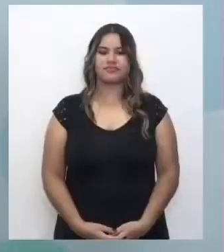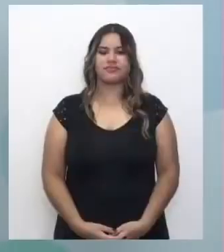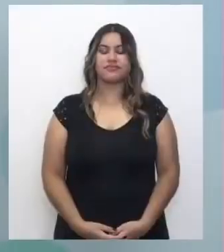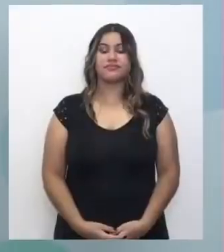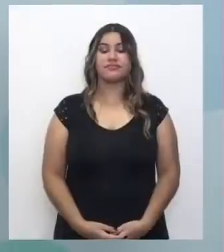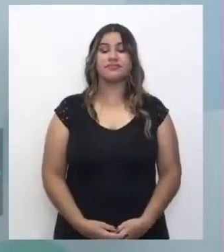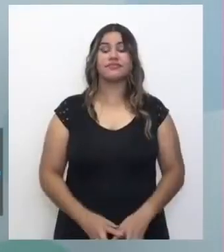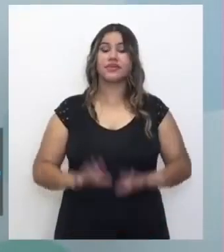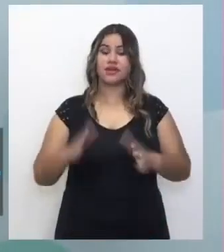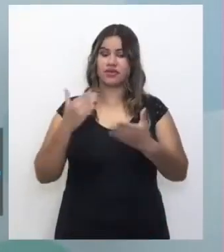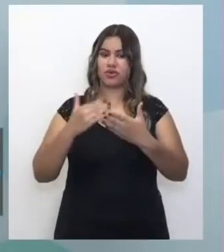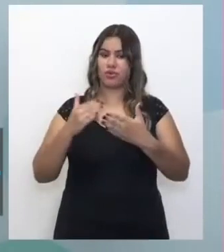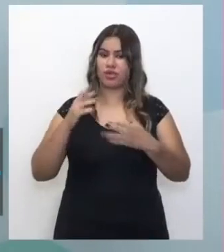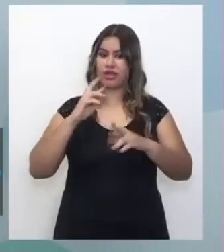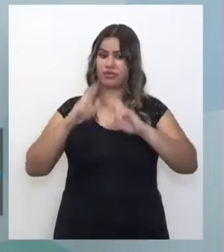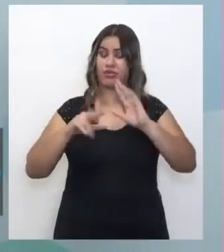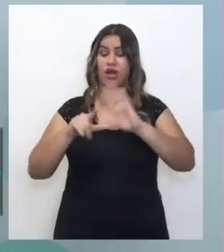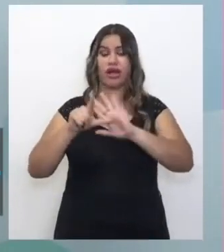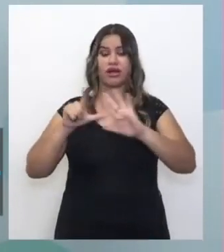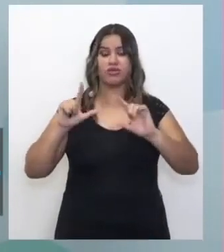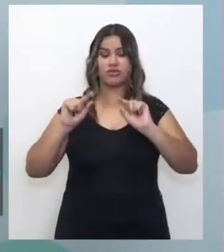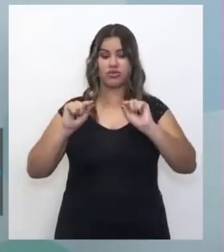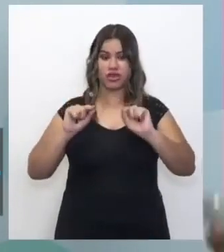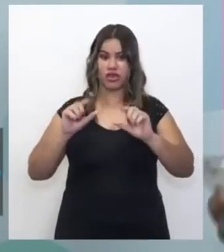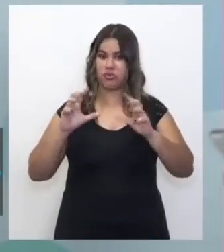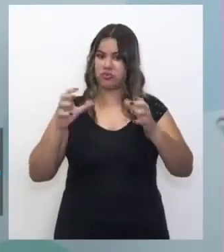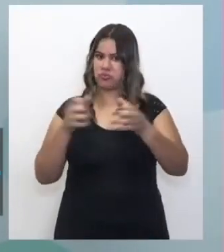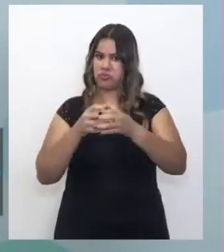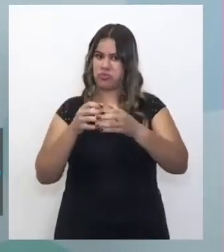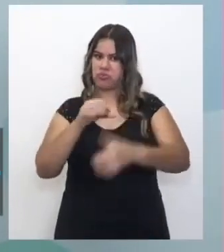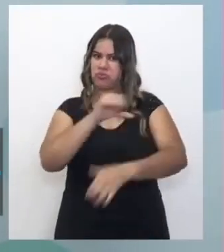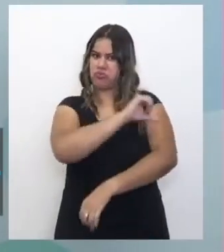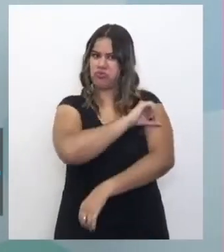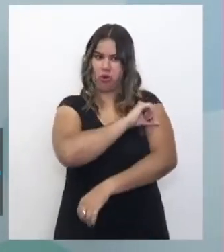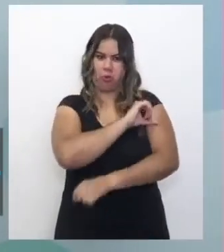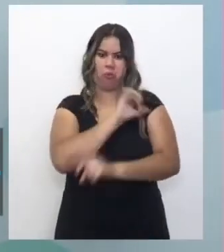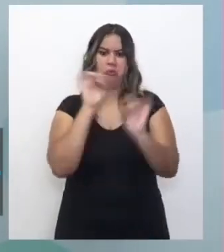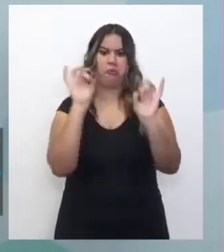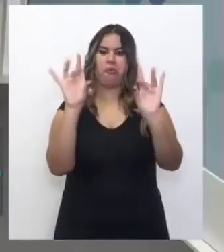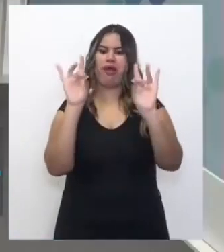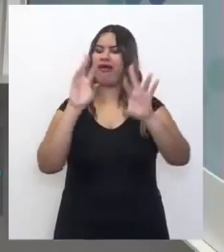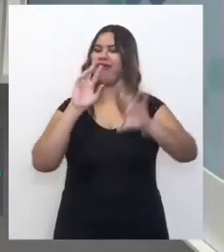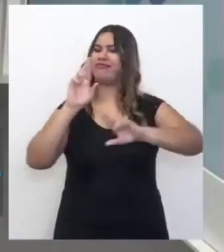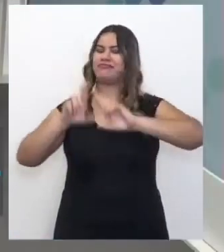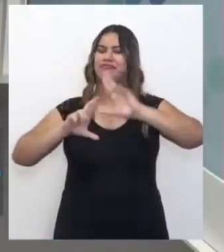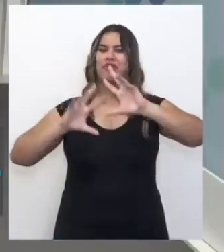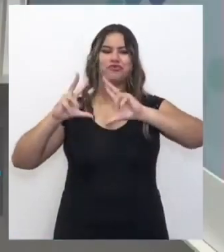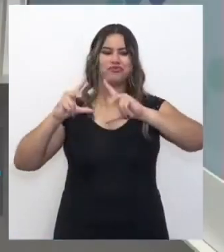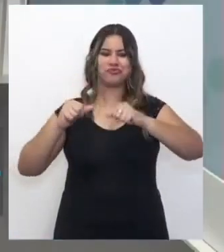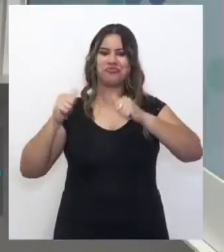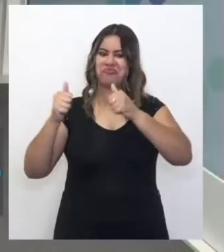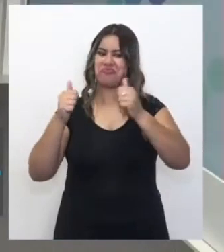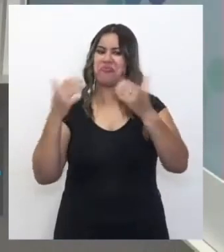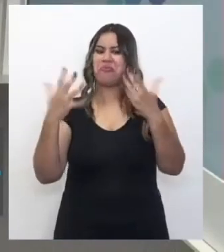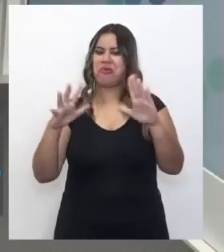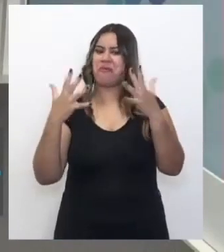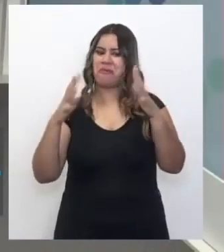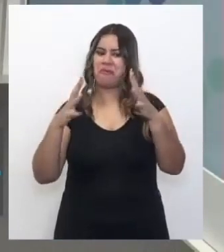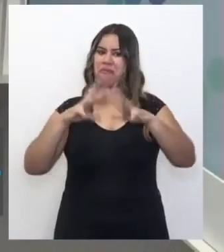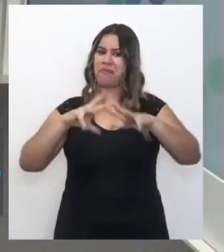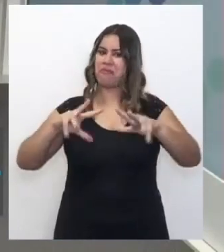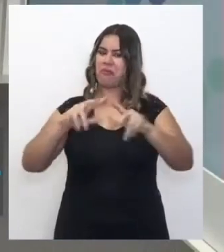Antes de a gente começar aqui com as respostas, a sua turma do nono, ó, 10 aí eles participam. Nossa, eles super, são demais. Parabéns, pessoal,